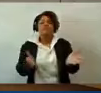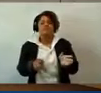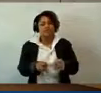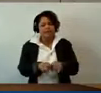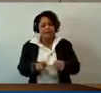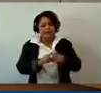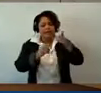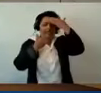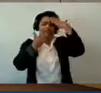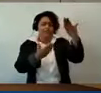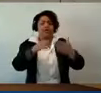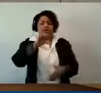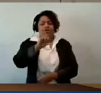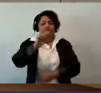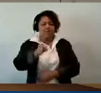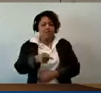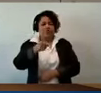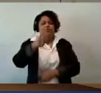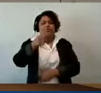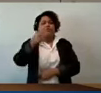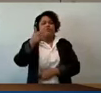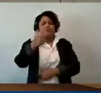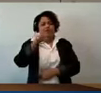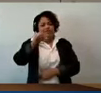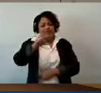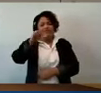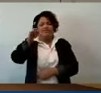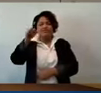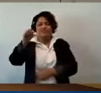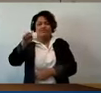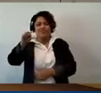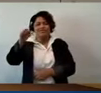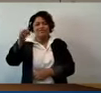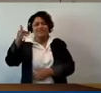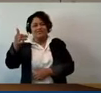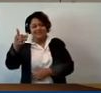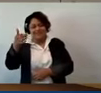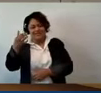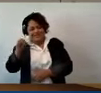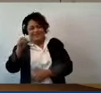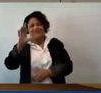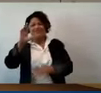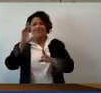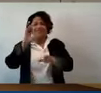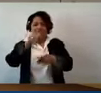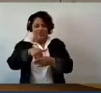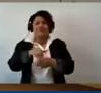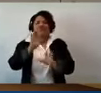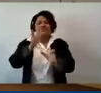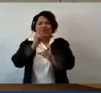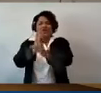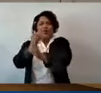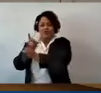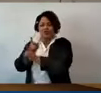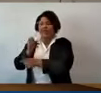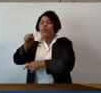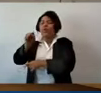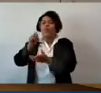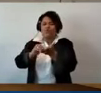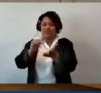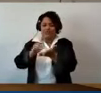9.992 votos. Praticamente 10 mil, porque eu já encontrei com os 8 que faltaram e que não foram lá votar.